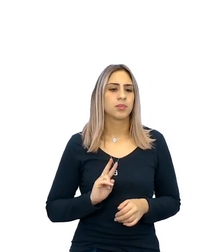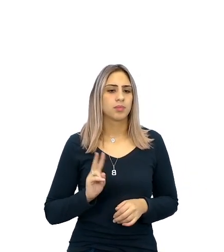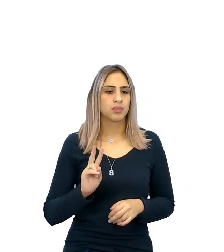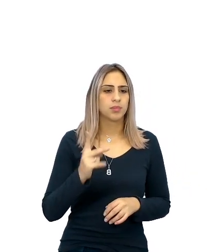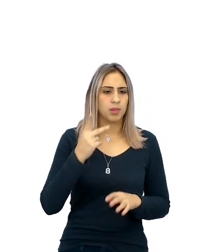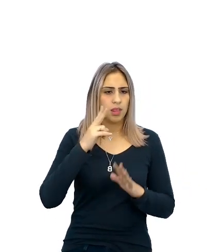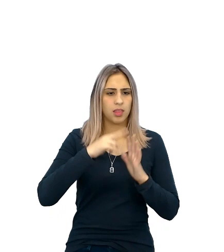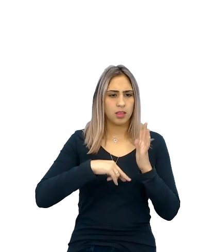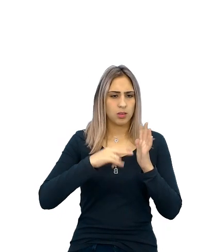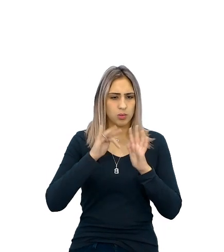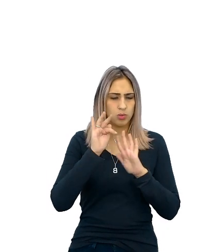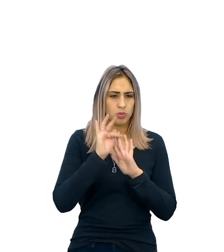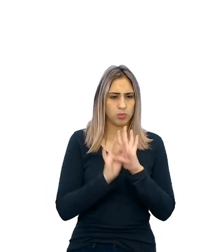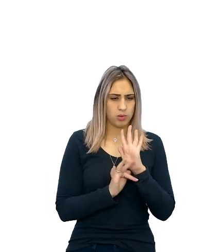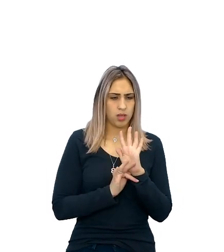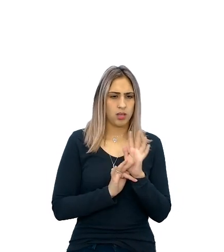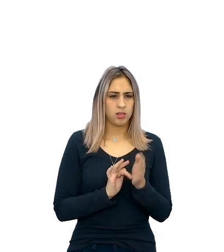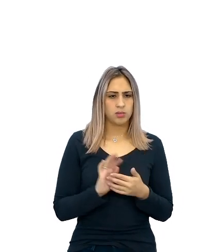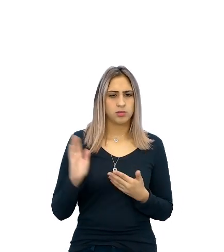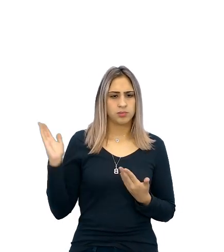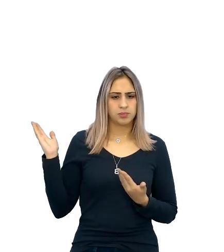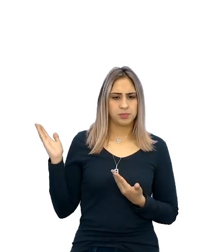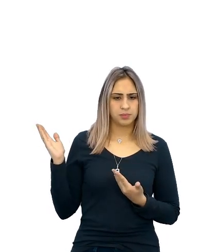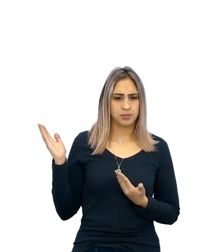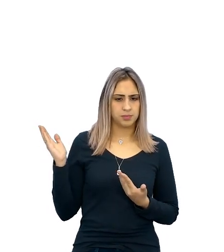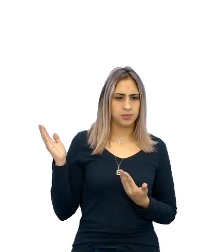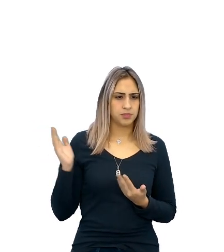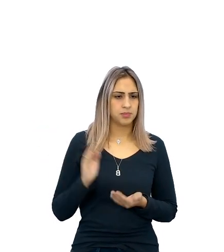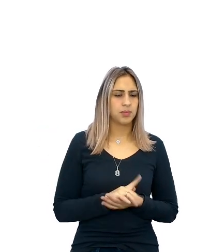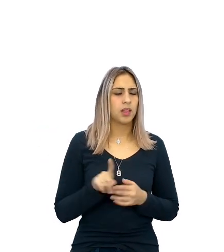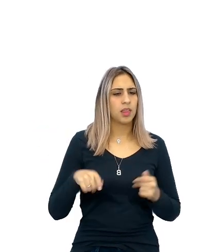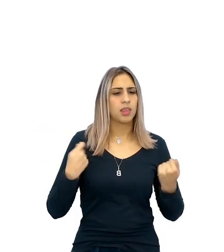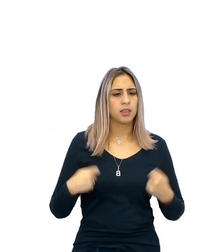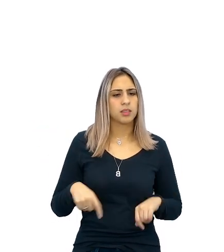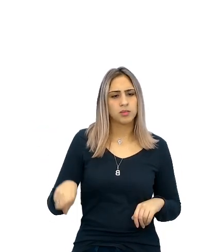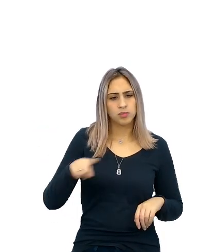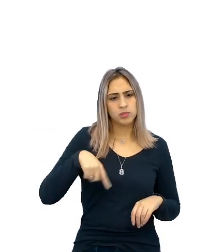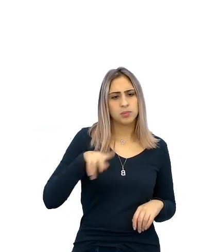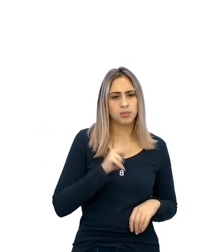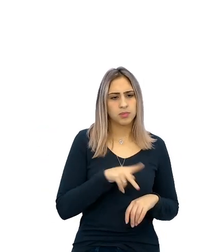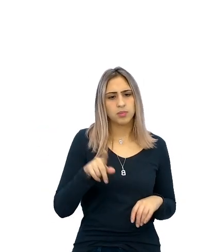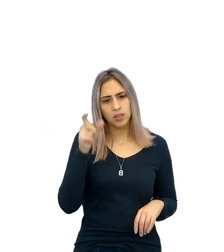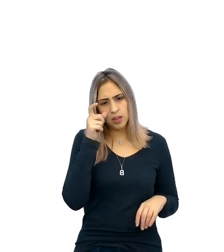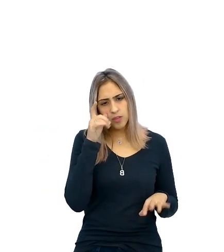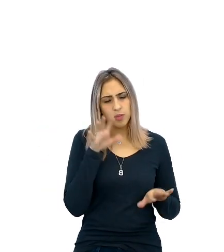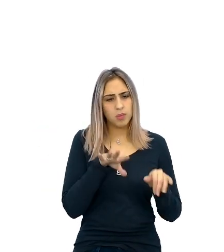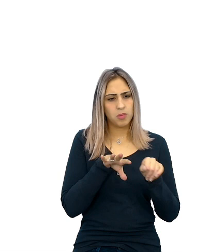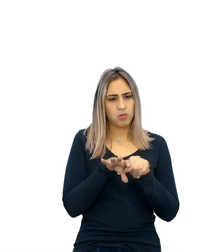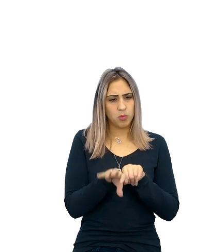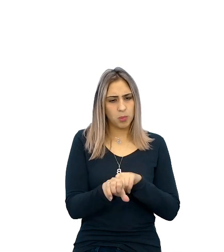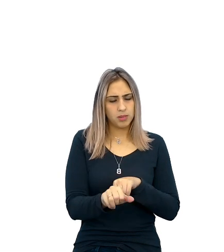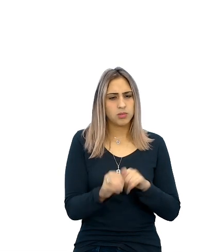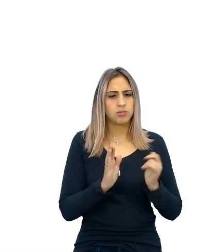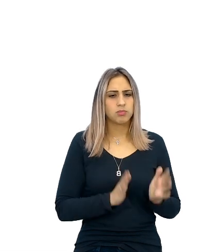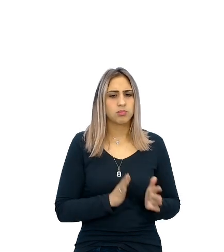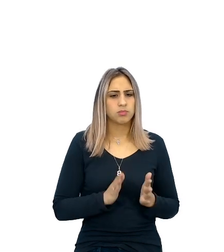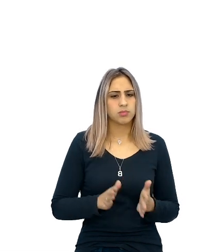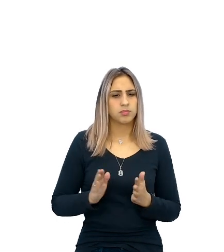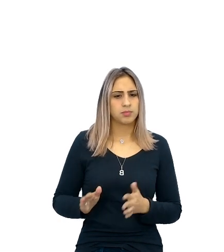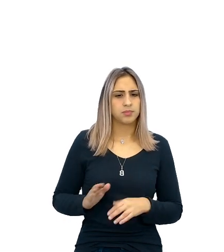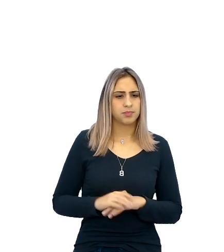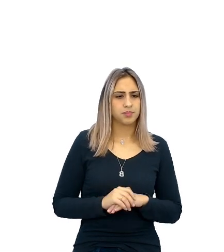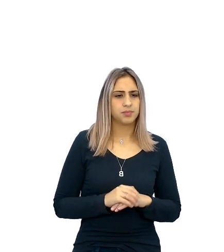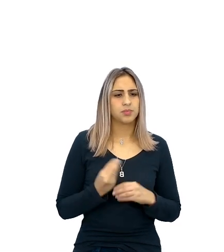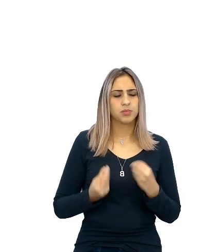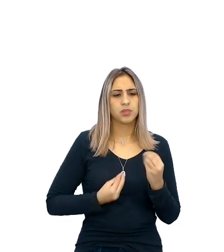uma leitura, né, do desdobramento para a TPC. Então, é necessário que vocês, professores, assistam tanto aos vídeos de formação de